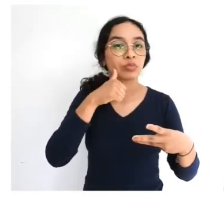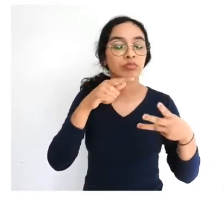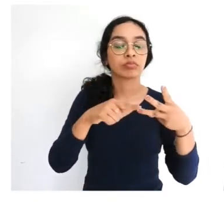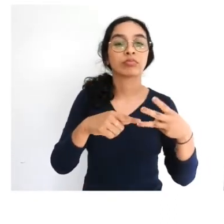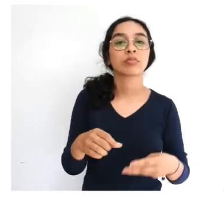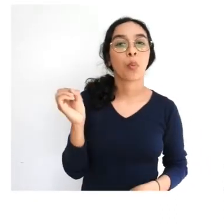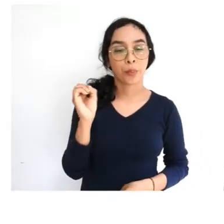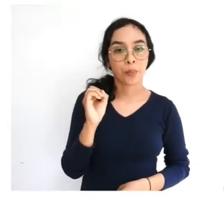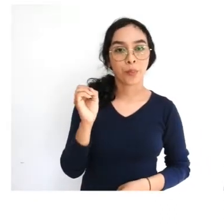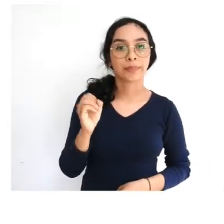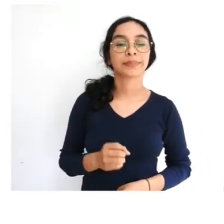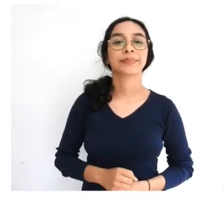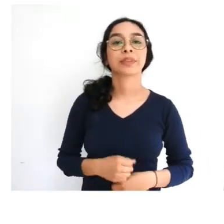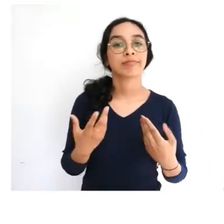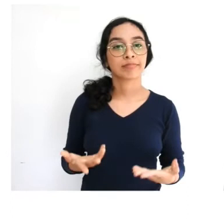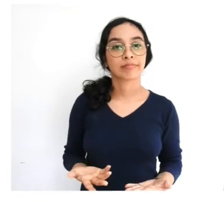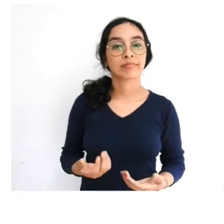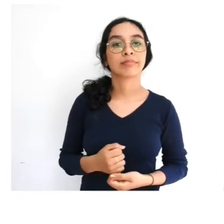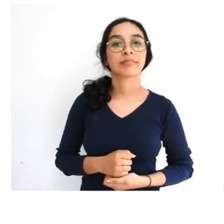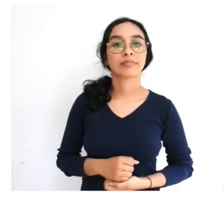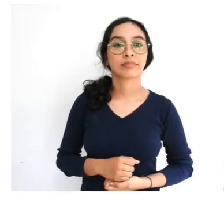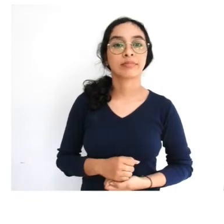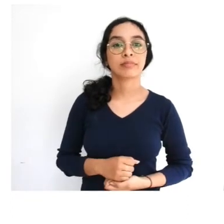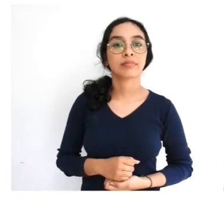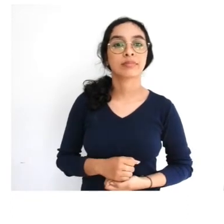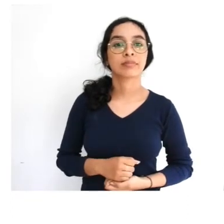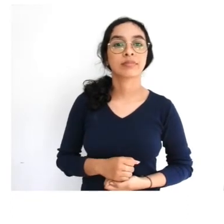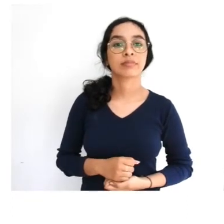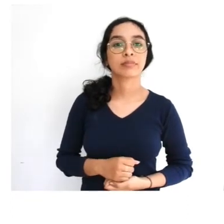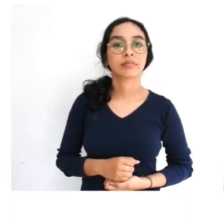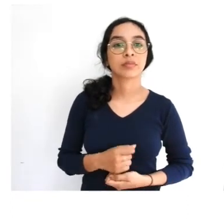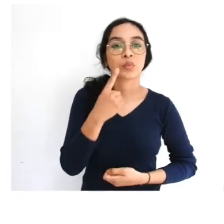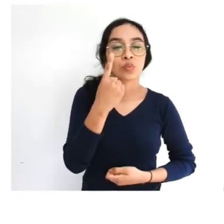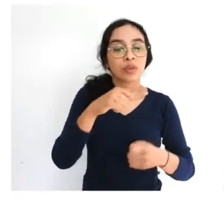ou seja, um a mais do que o português.